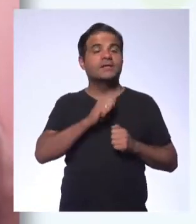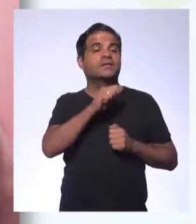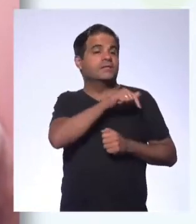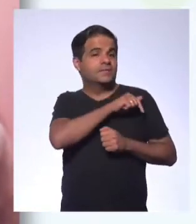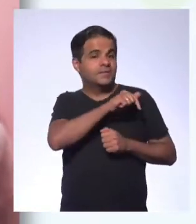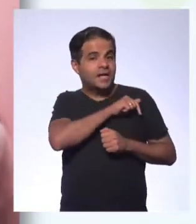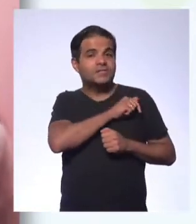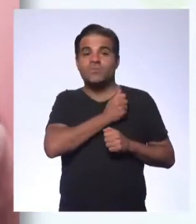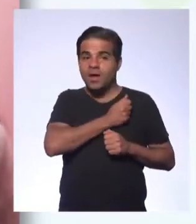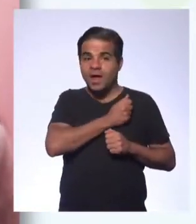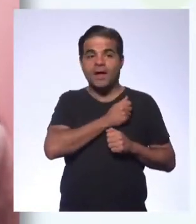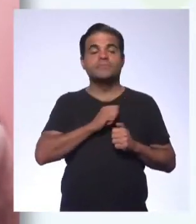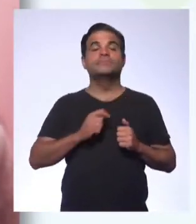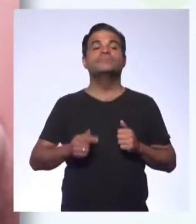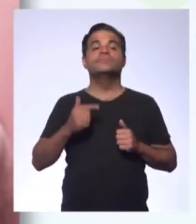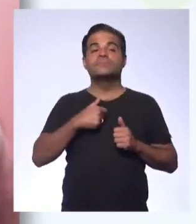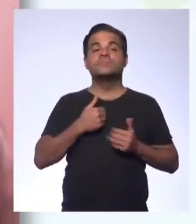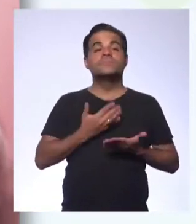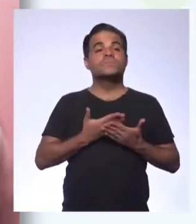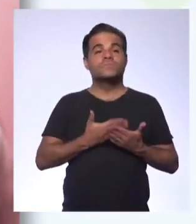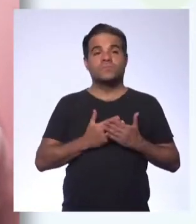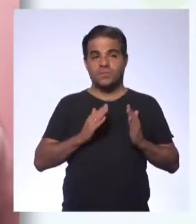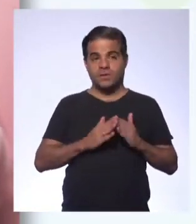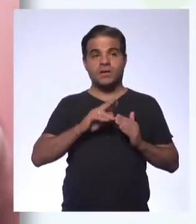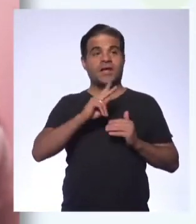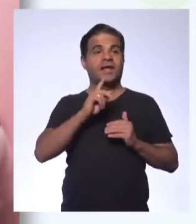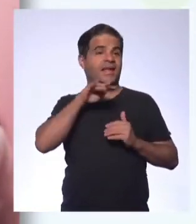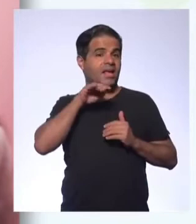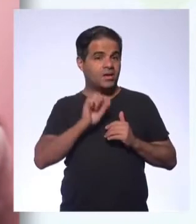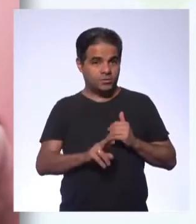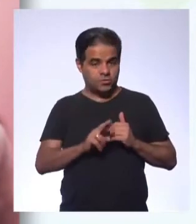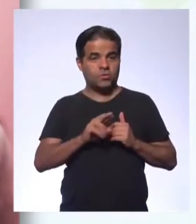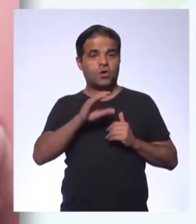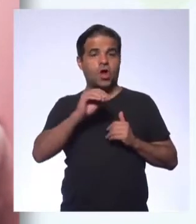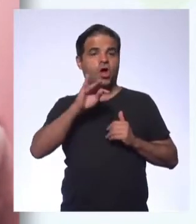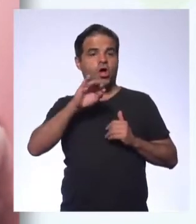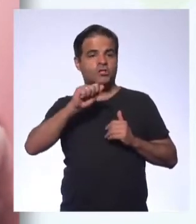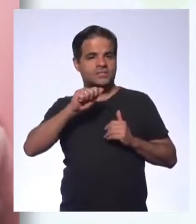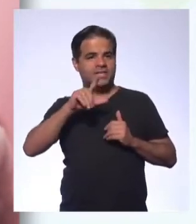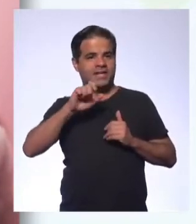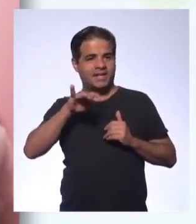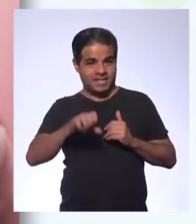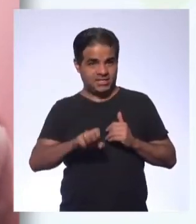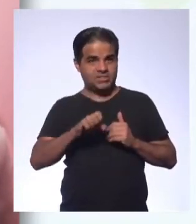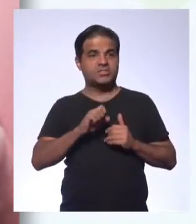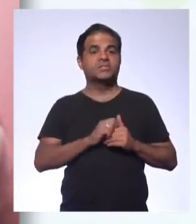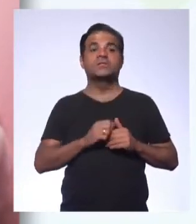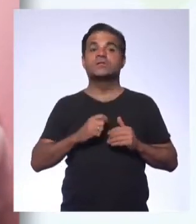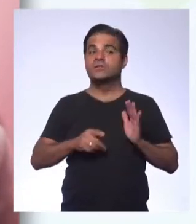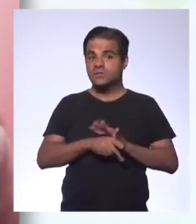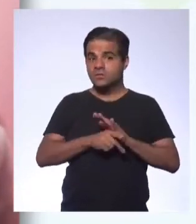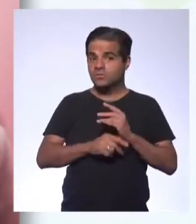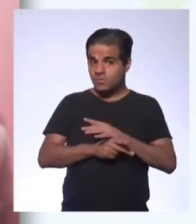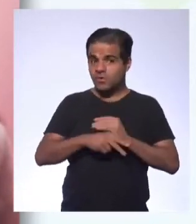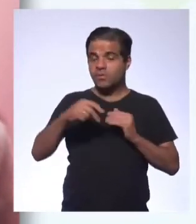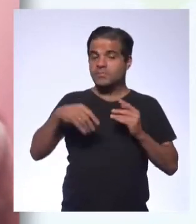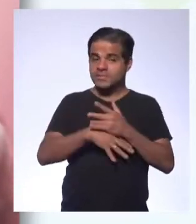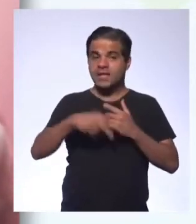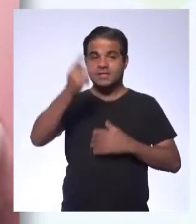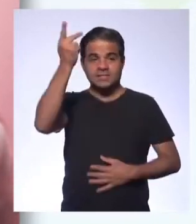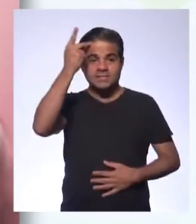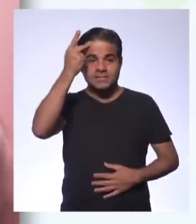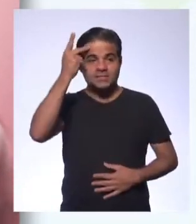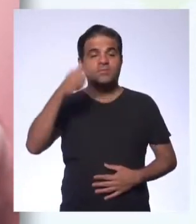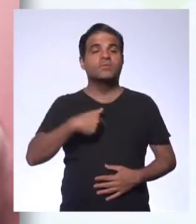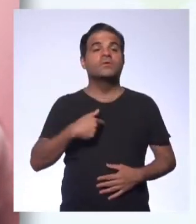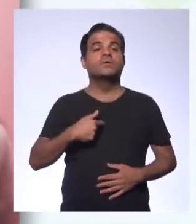7º ano A. Eu estudo na escola do Dr. Baldo Costa Leite. Sou de São Paulo, capital. E